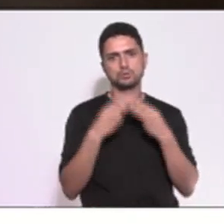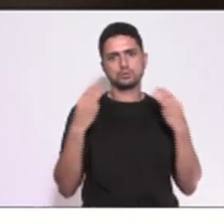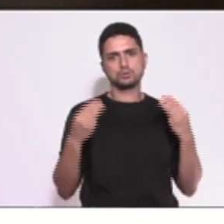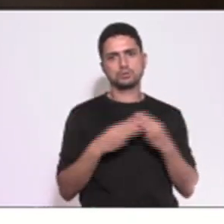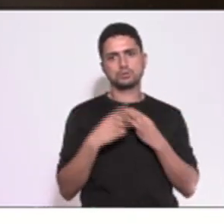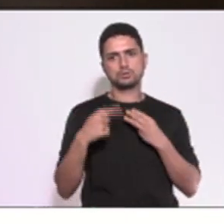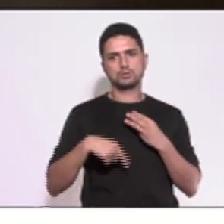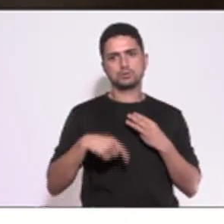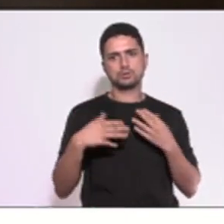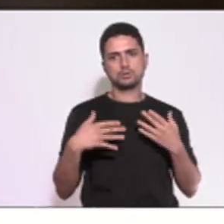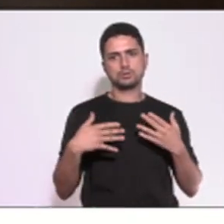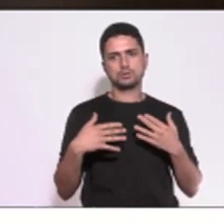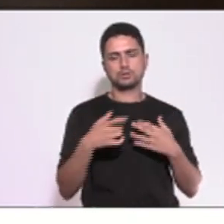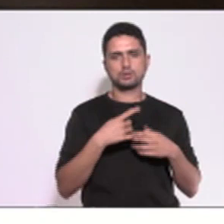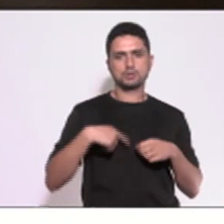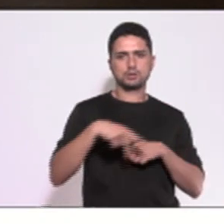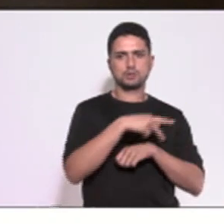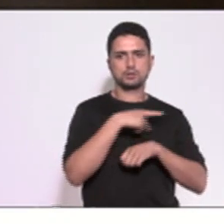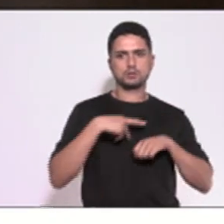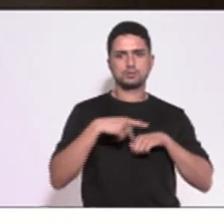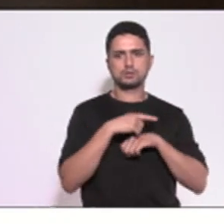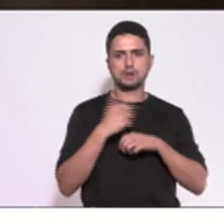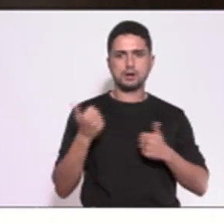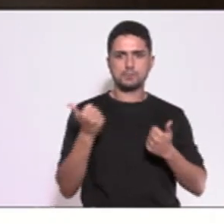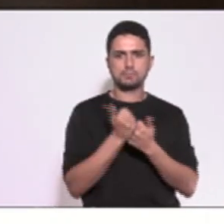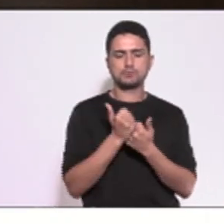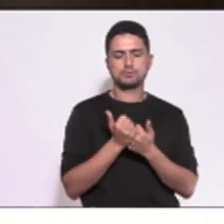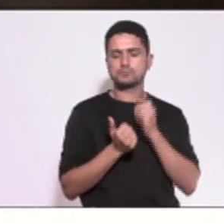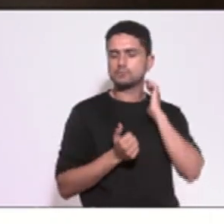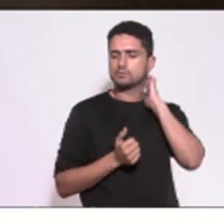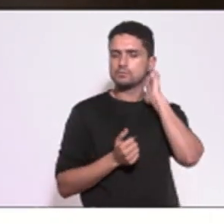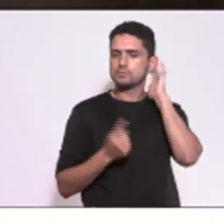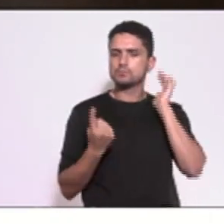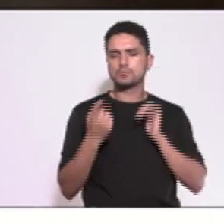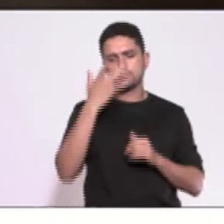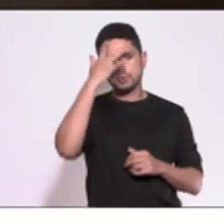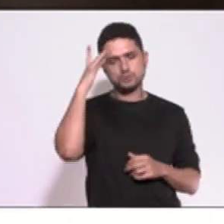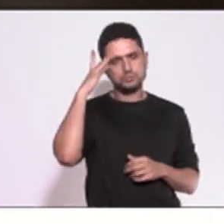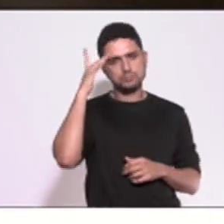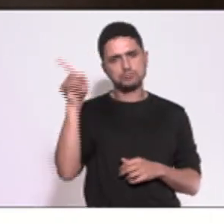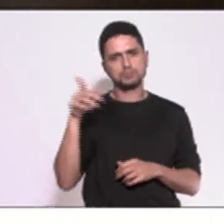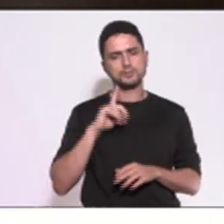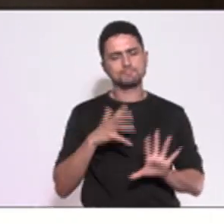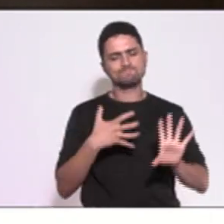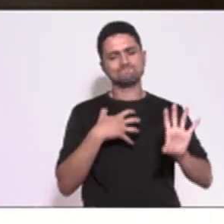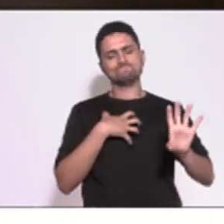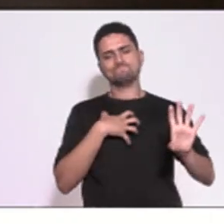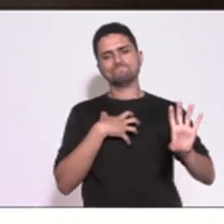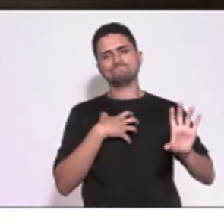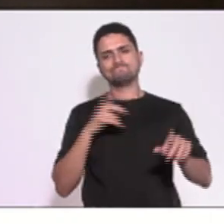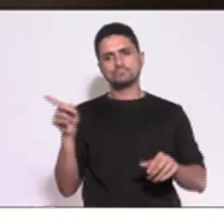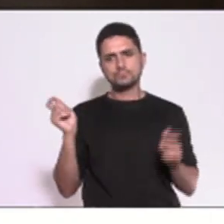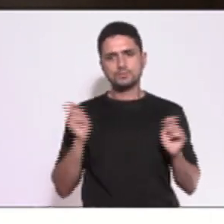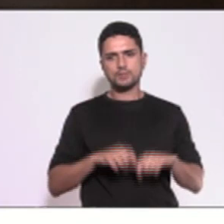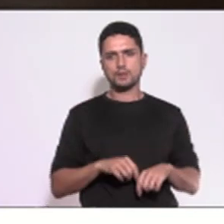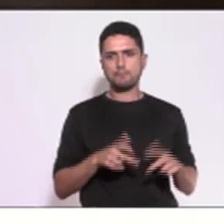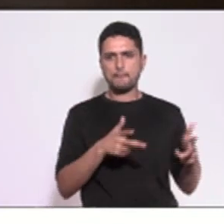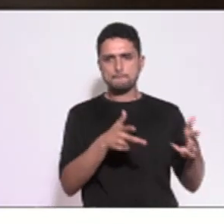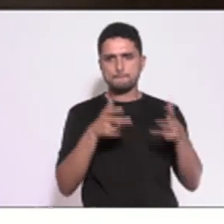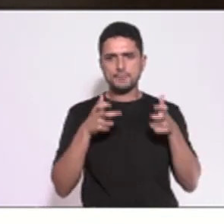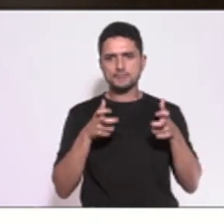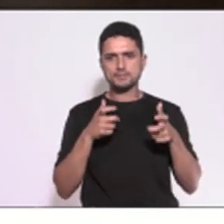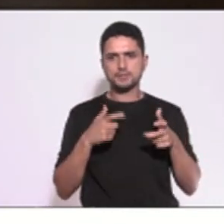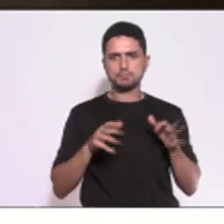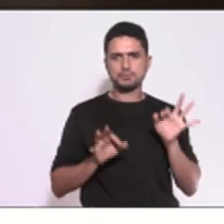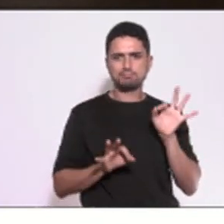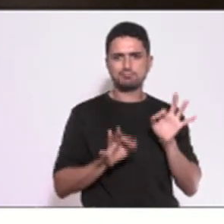todo o apoio necessário. E somente uma pessoa com muita sensibilidade pode perceber o quanto de injustiça nosso povo